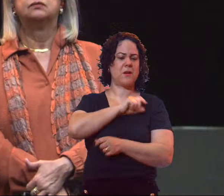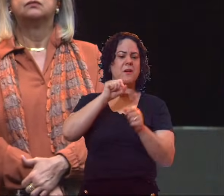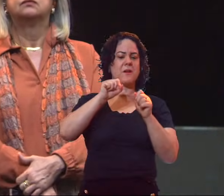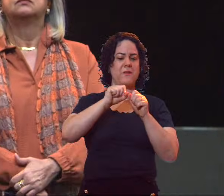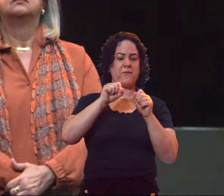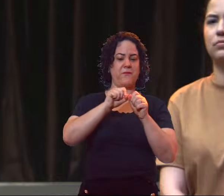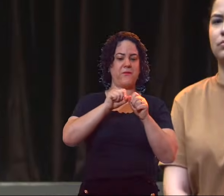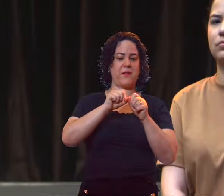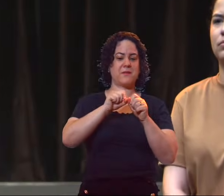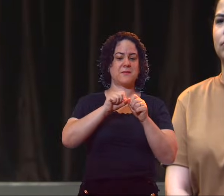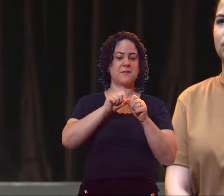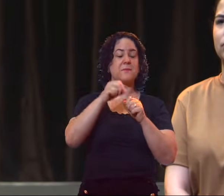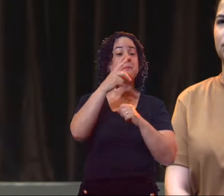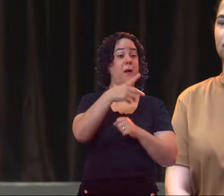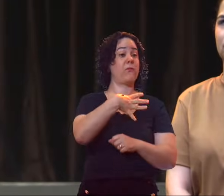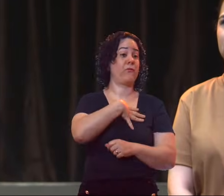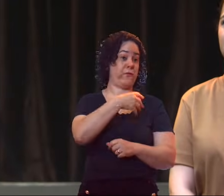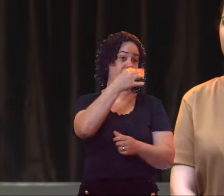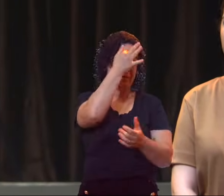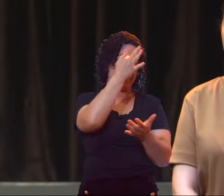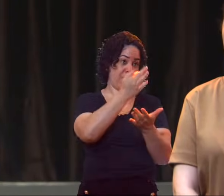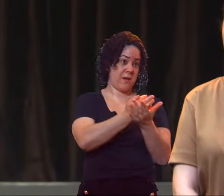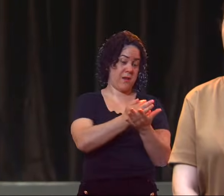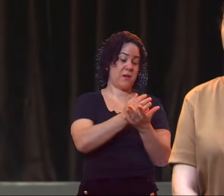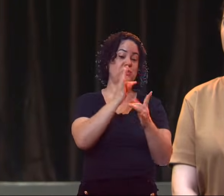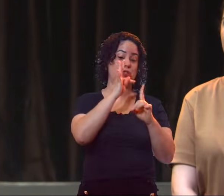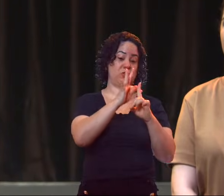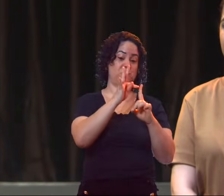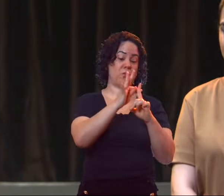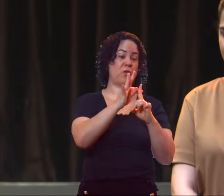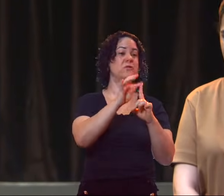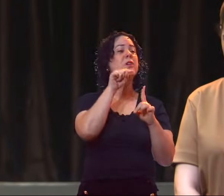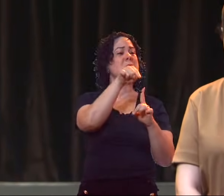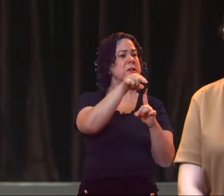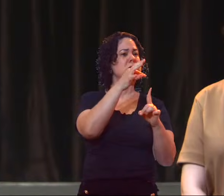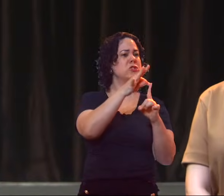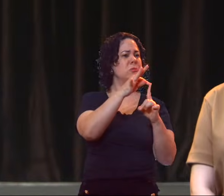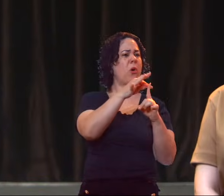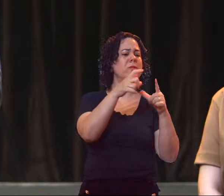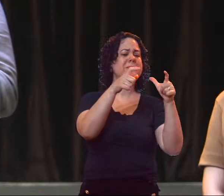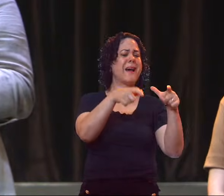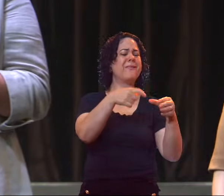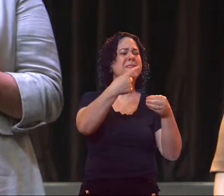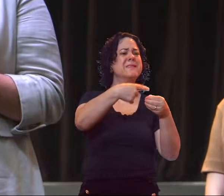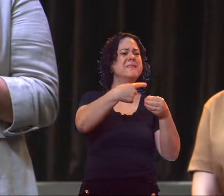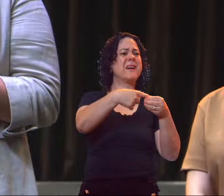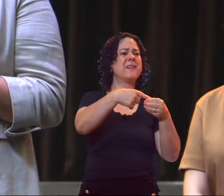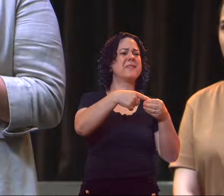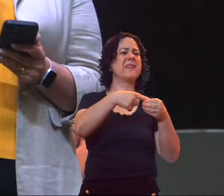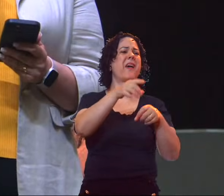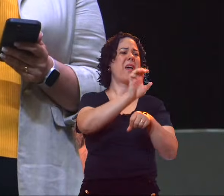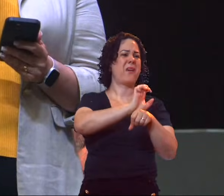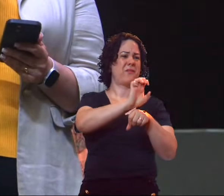escreveu para o seu filho na fé, Timóteo. Timóteo estava em Éfeso e ele escreve assim: